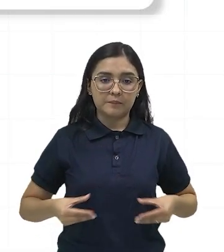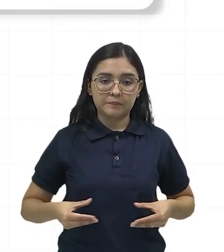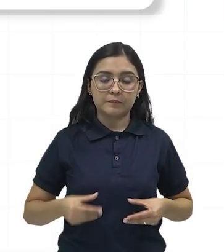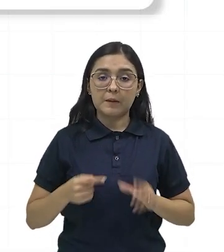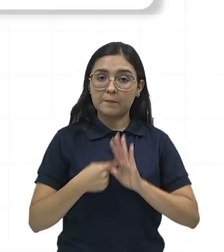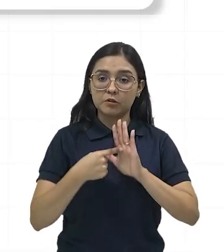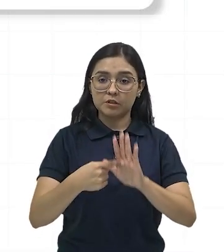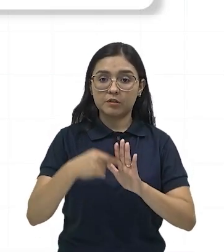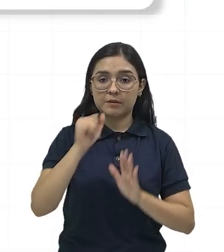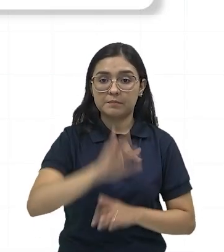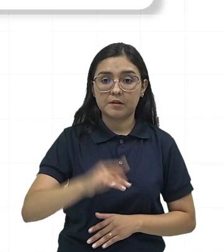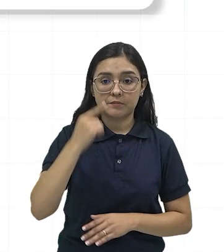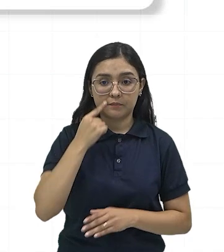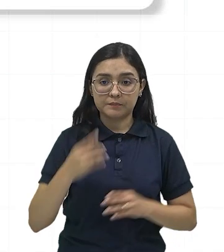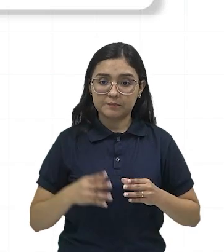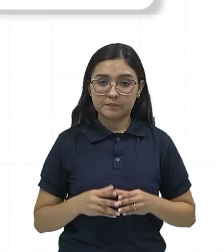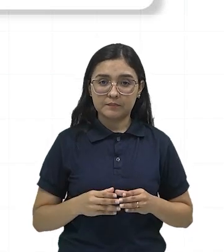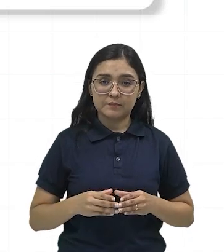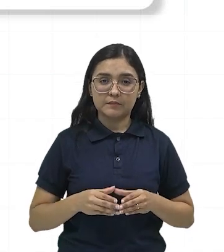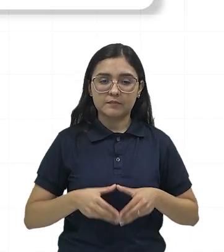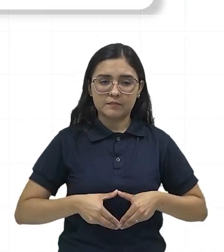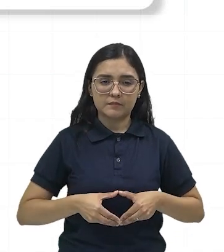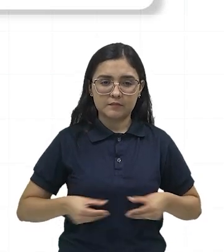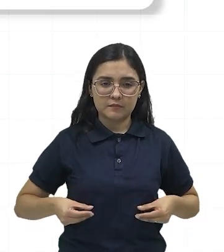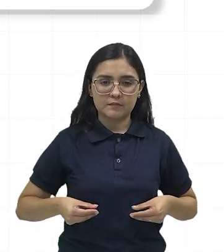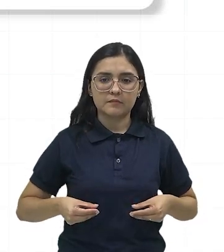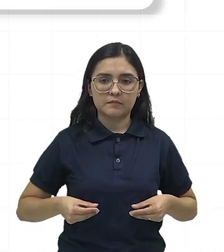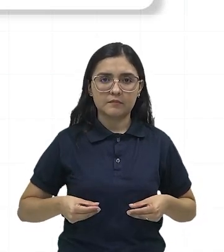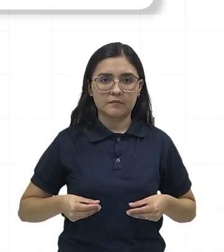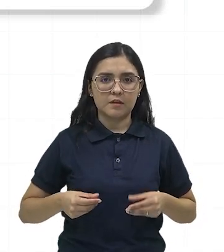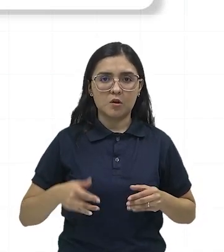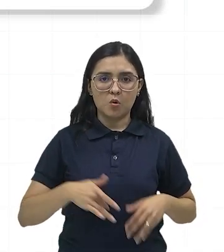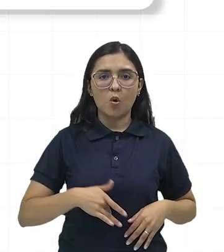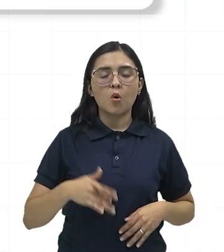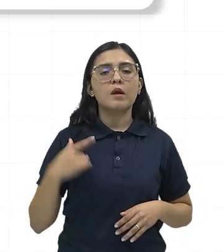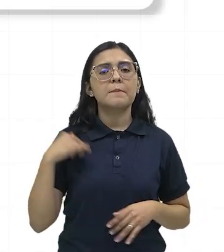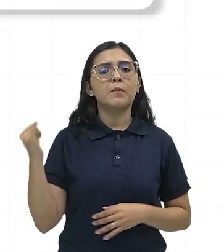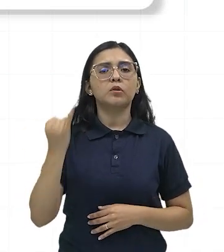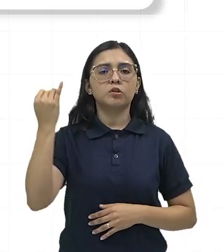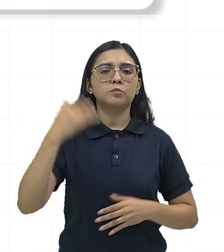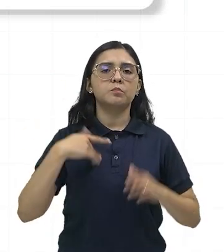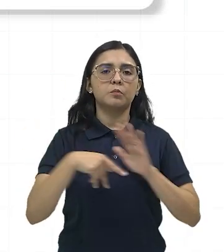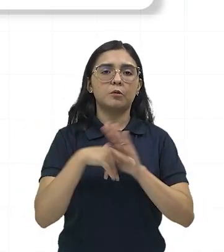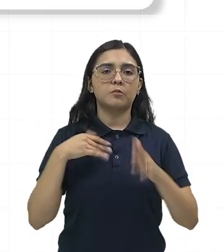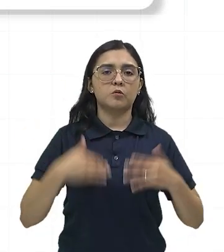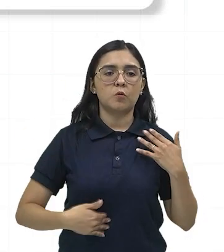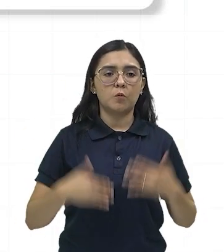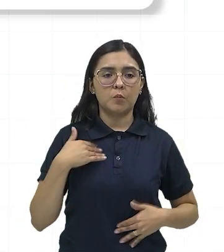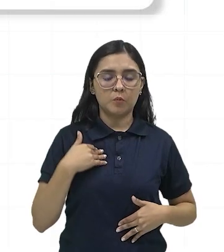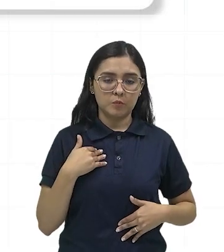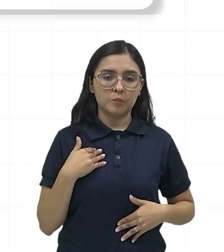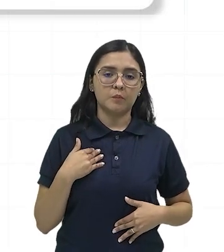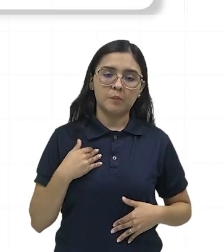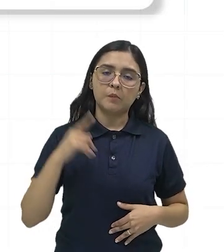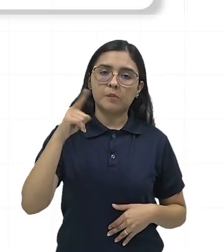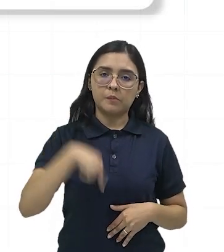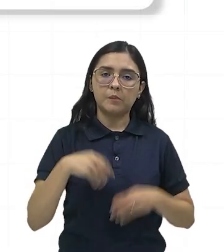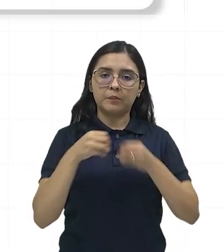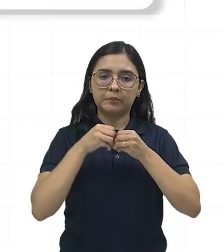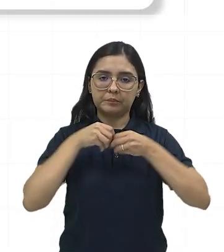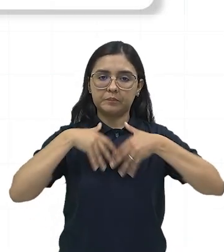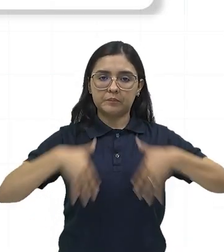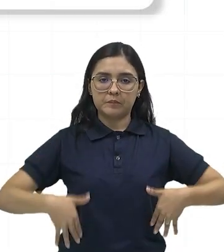para vocês, ele é um órgão no nosso corpo muito importante. Ele age como uma